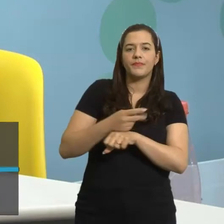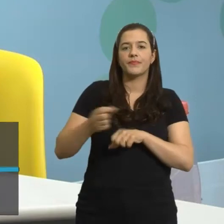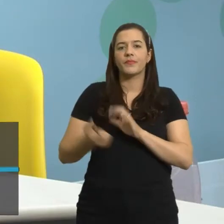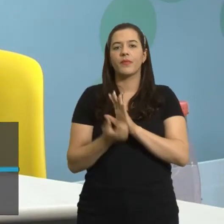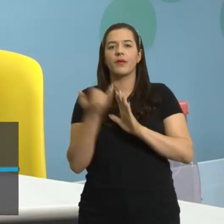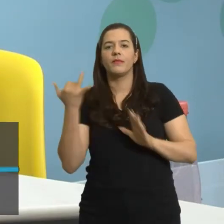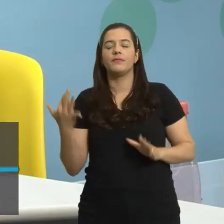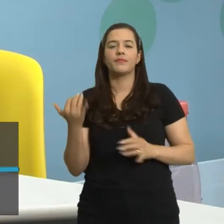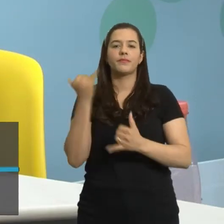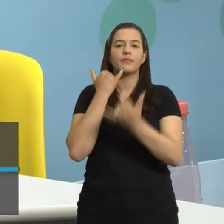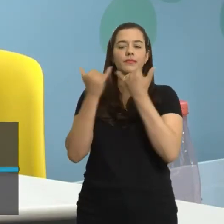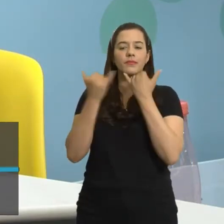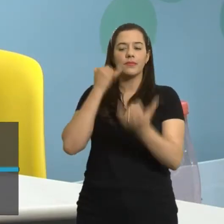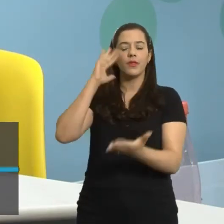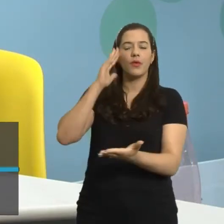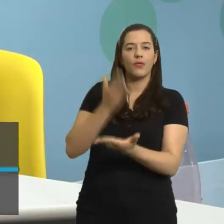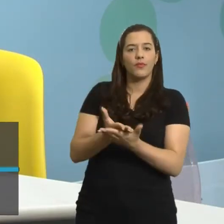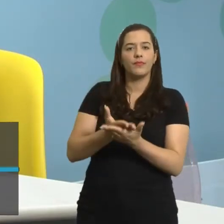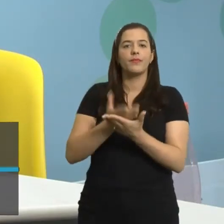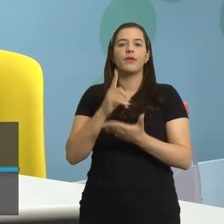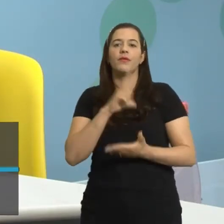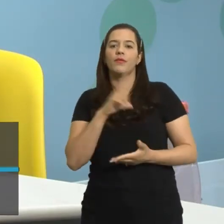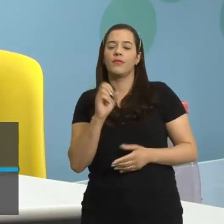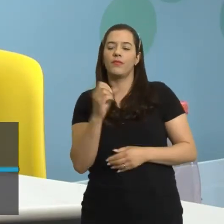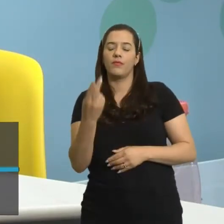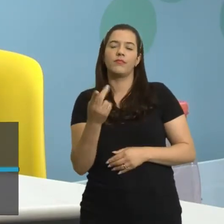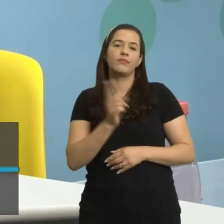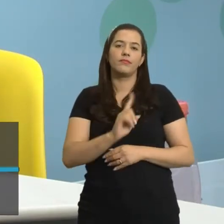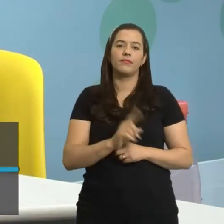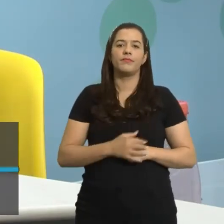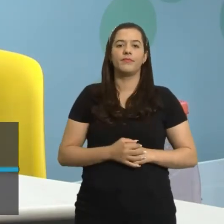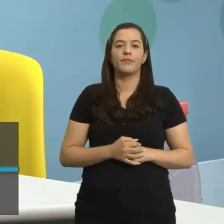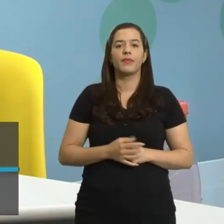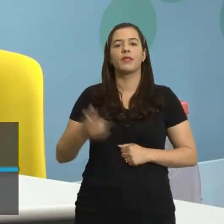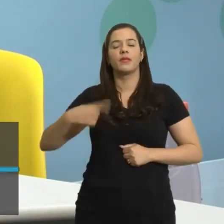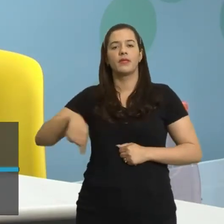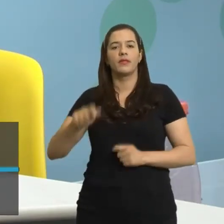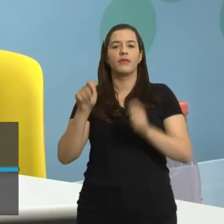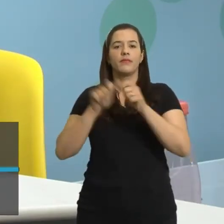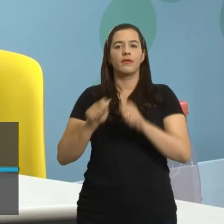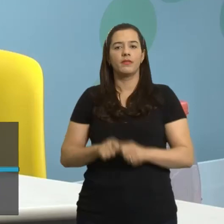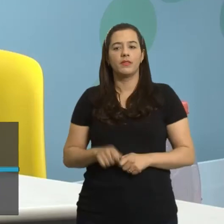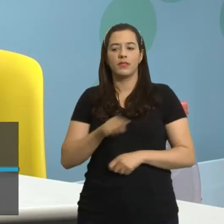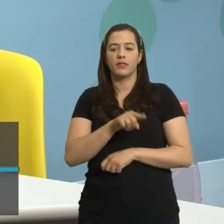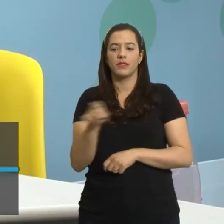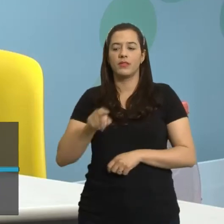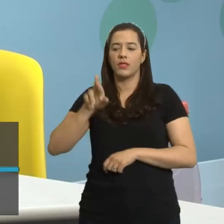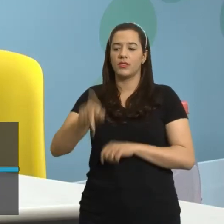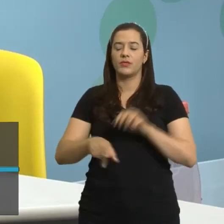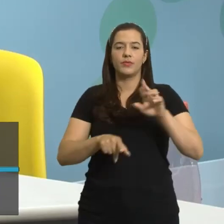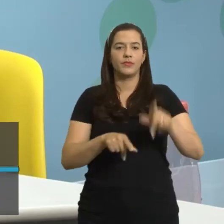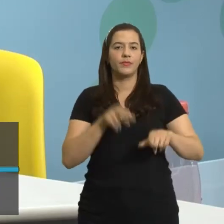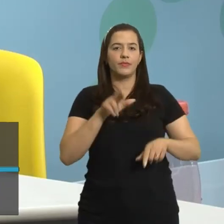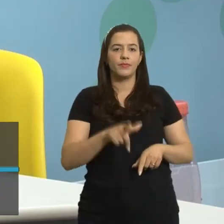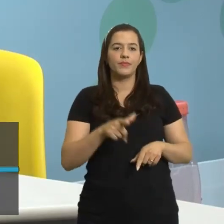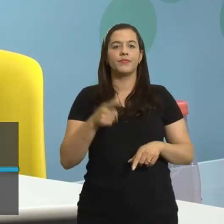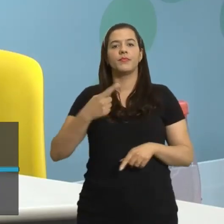as informações confiáveis ou não, e fazê-los com que eles diferenciem isso, comecem